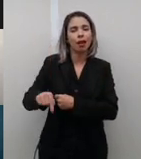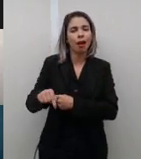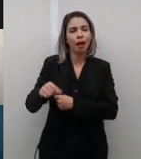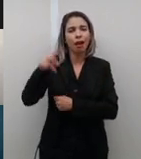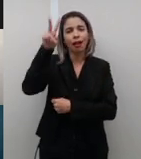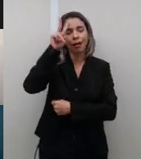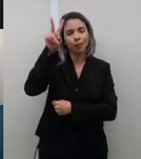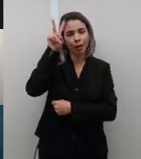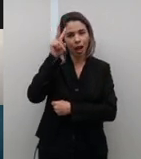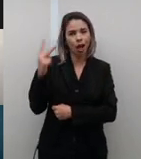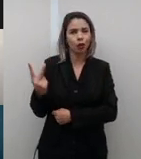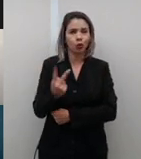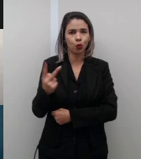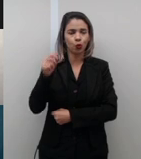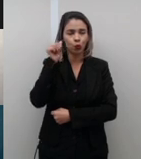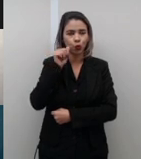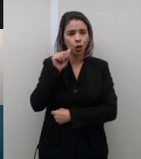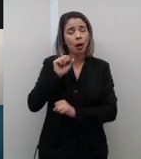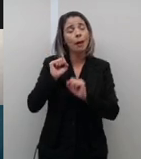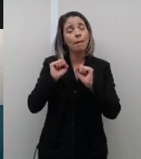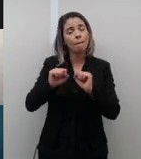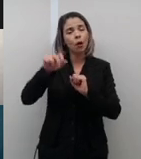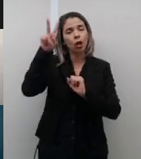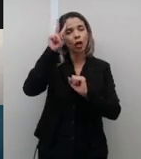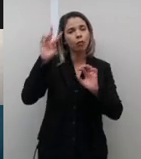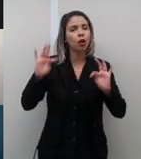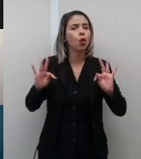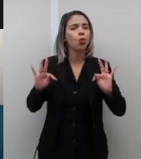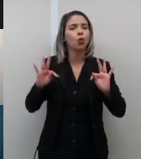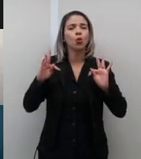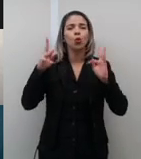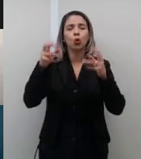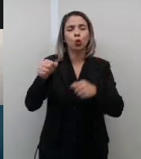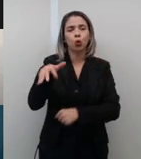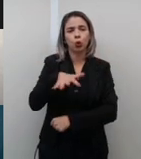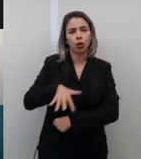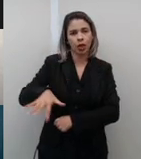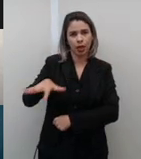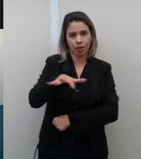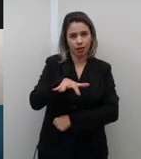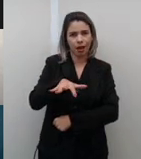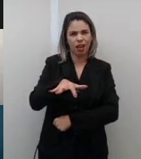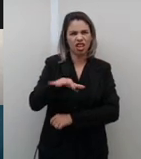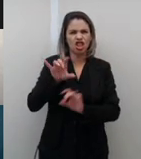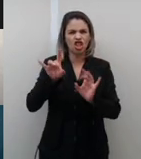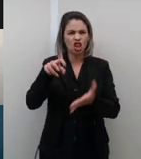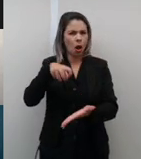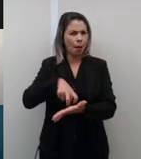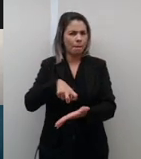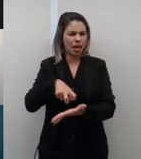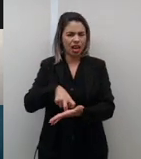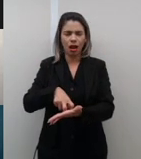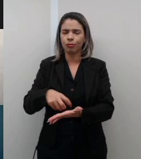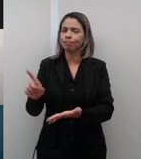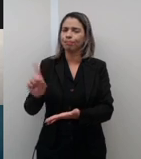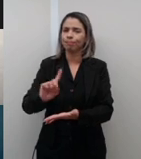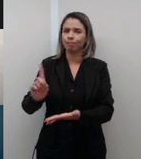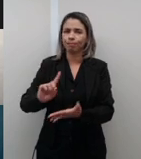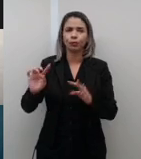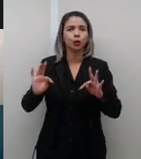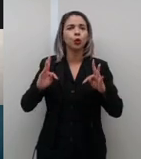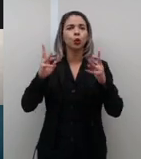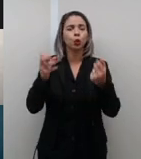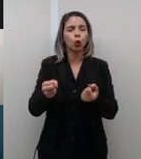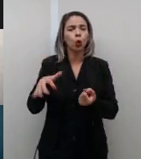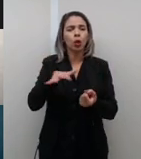ambas, deve ser lembrado em todas as áreas, não somente no direito penal, como foi no caso, mas em todos os quadrantes do direito,